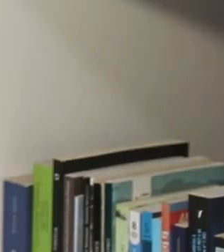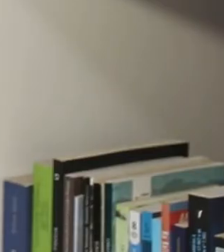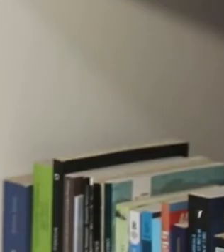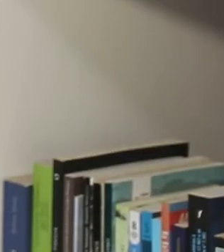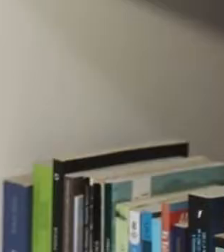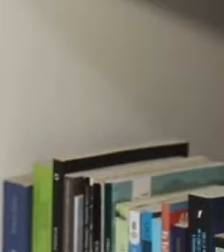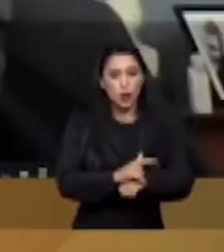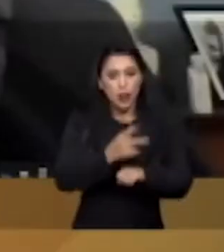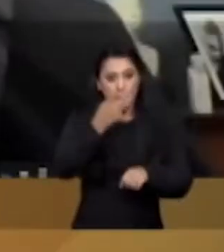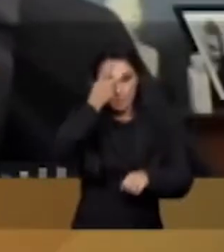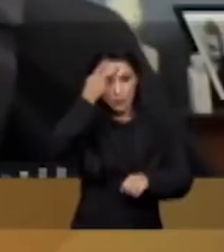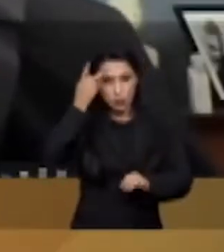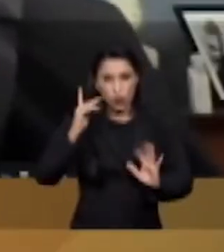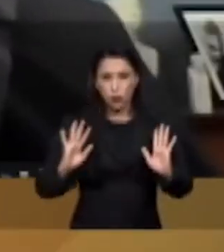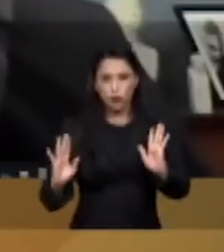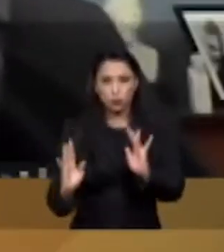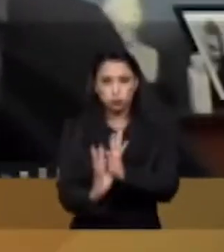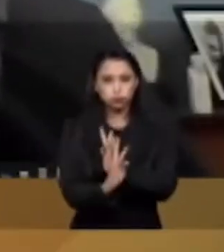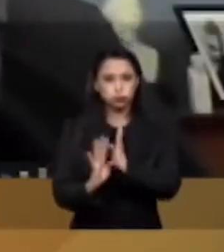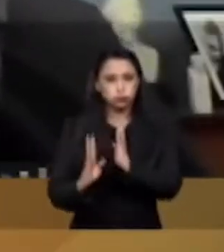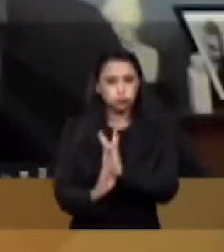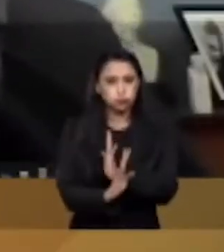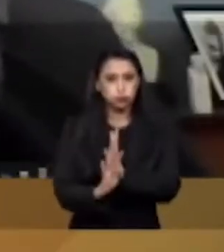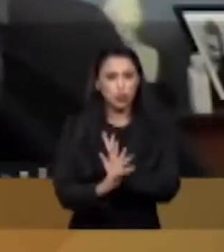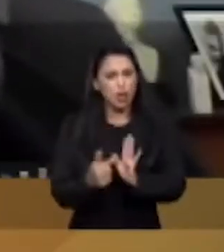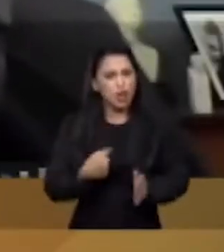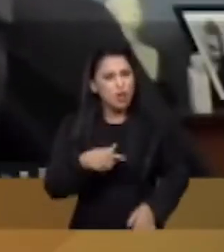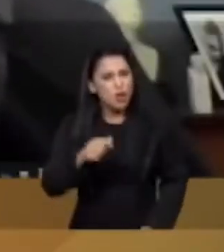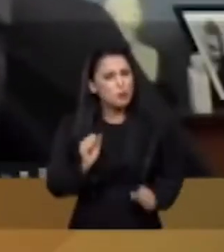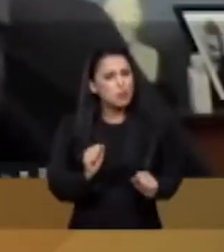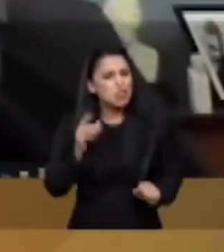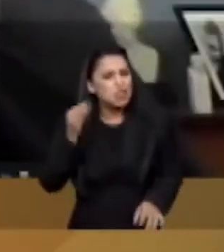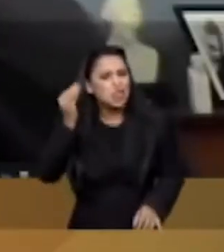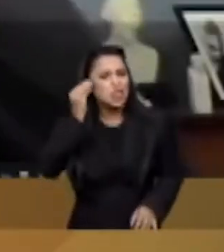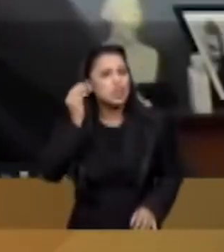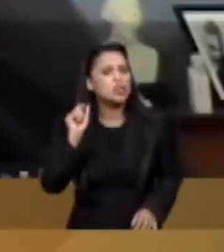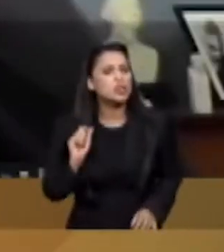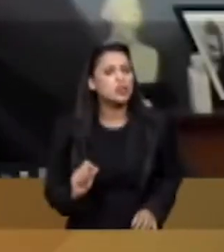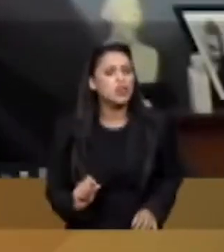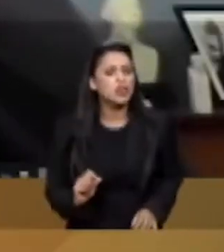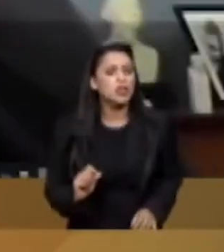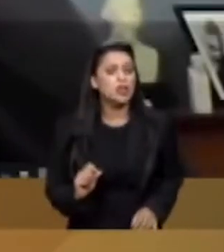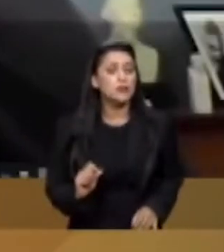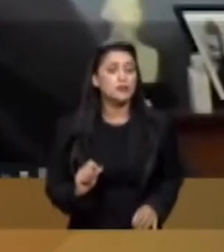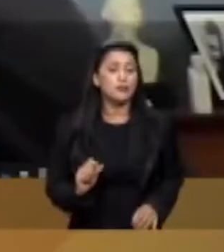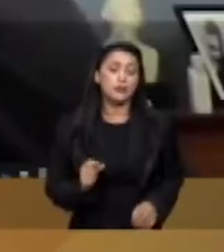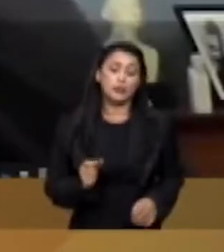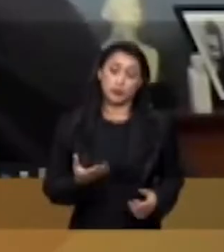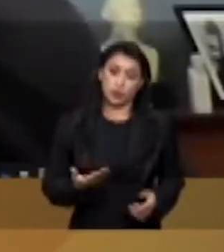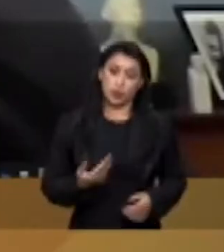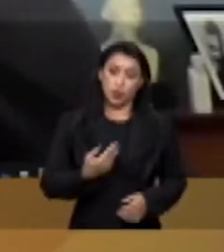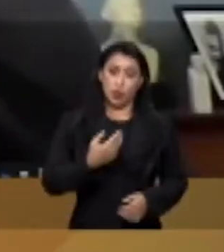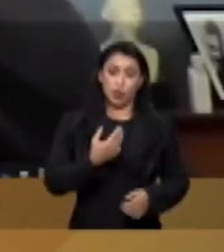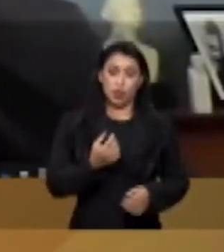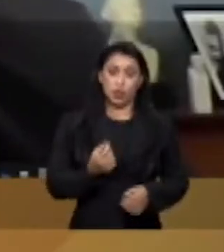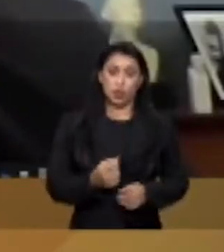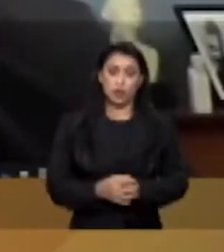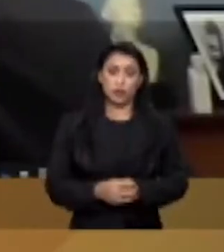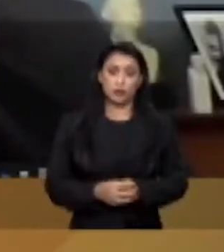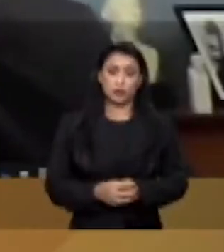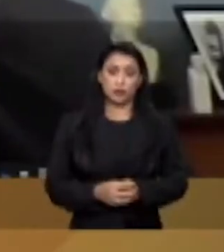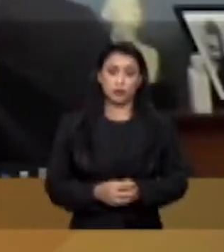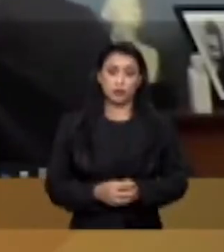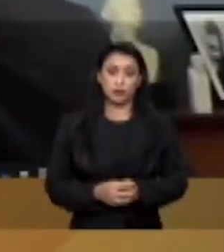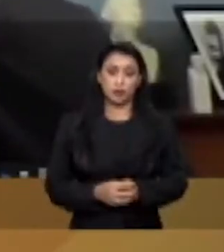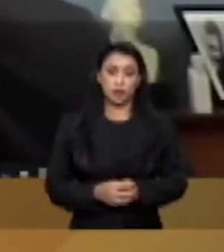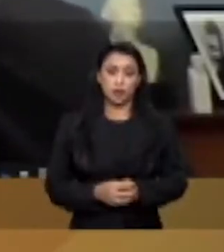tom do que vinha pela frente. Eu poderia ter entendido que Sua Excelência teria vindo agora para